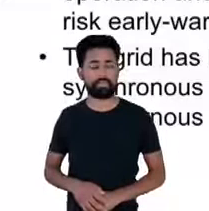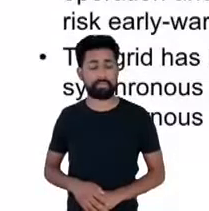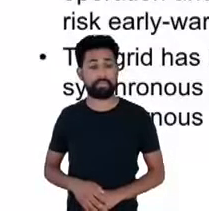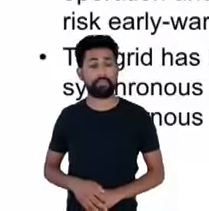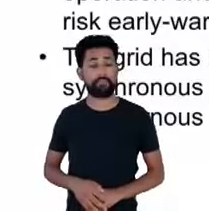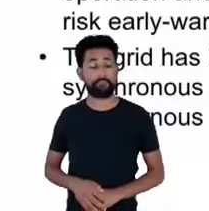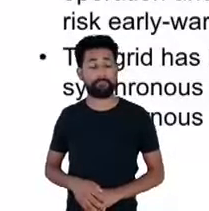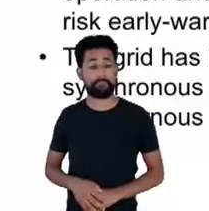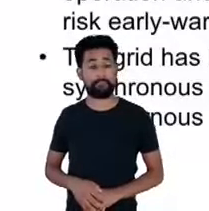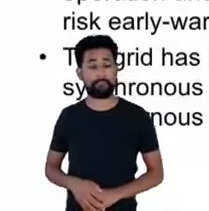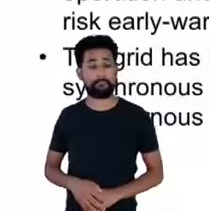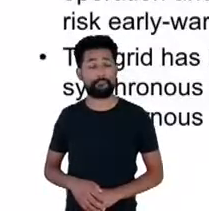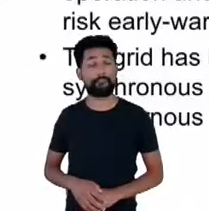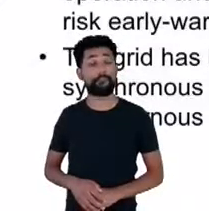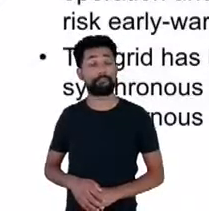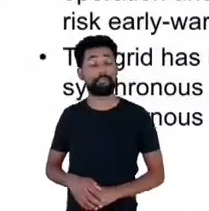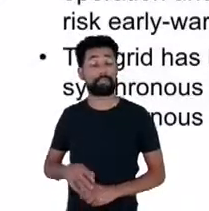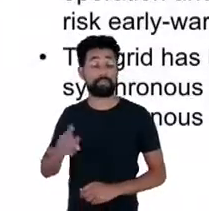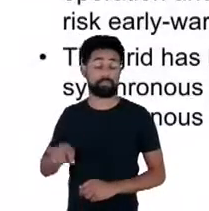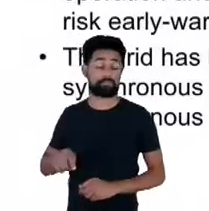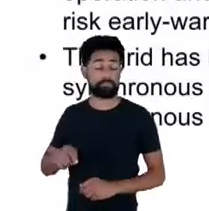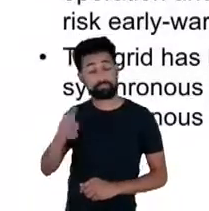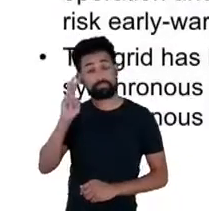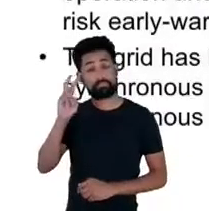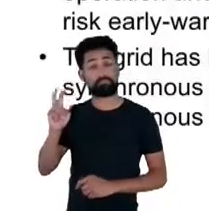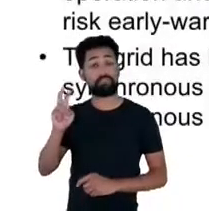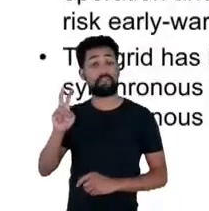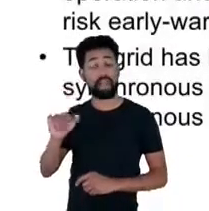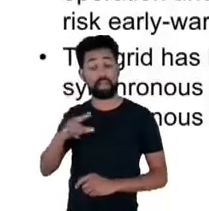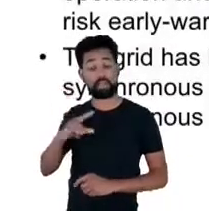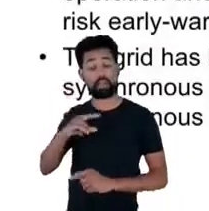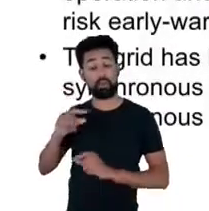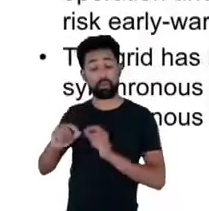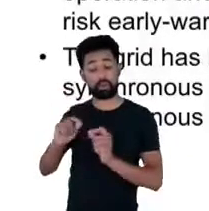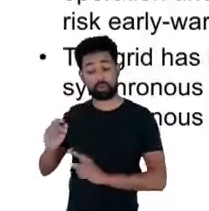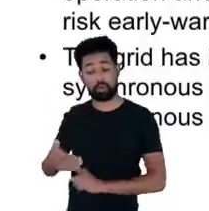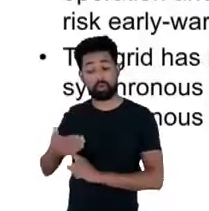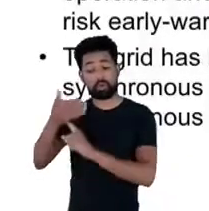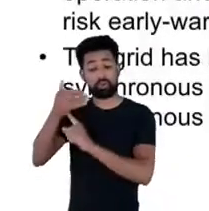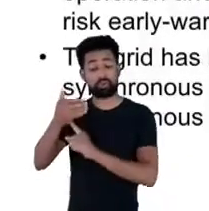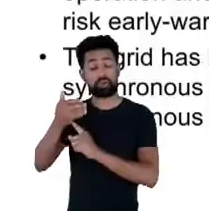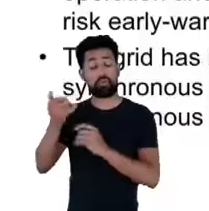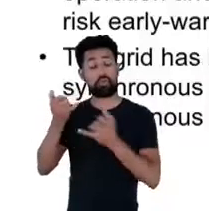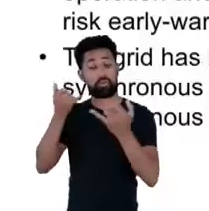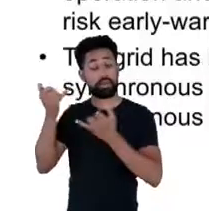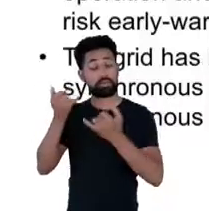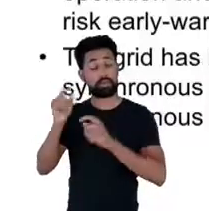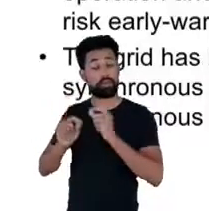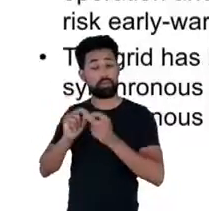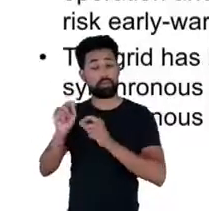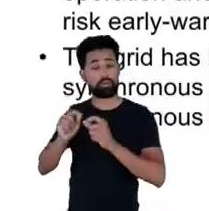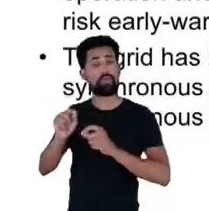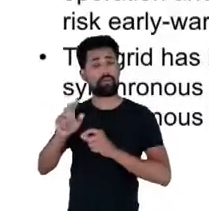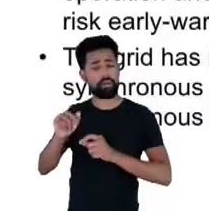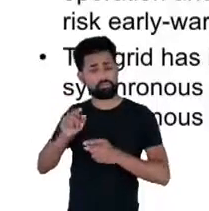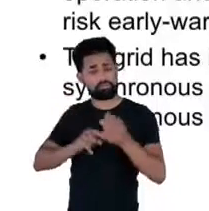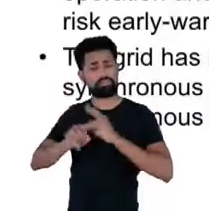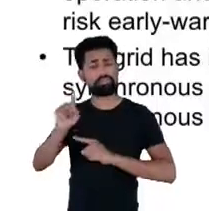Uma rede inteligente integrada com tecnologia de informação avançada, como sistemas de cibersegurança